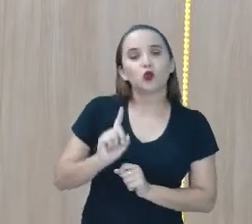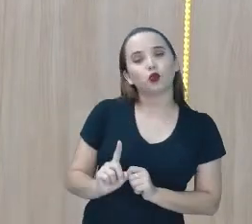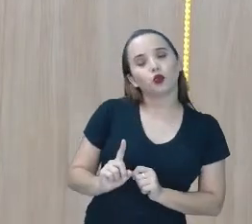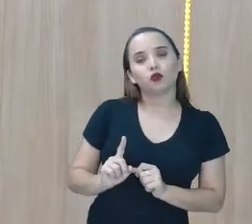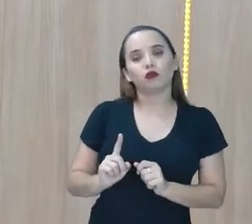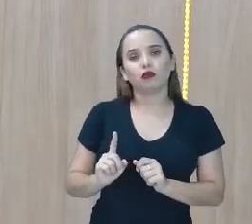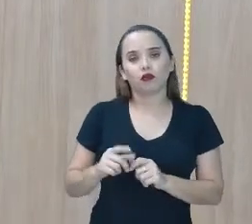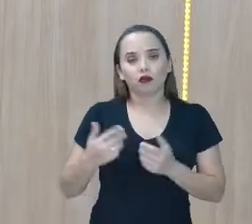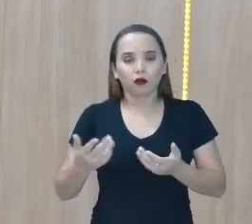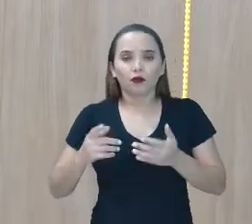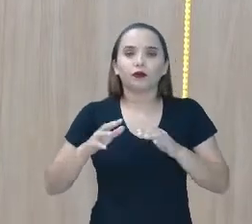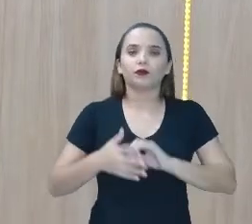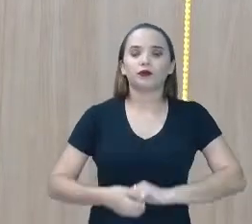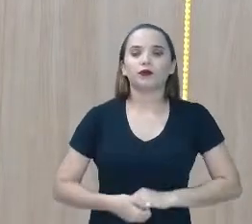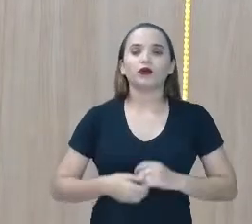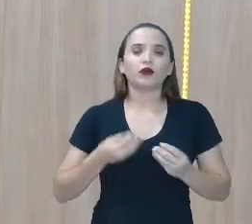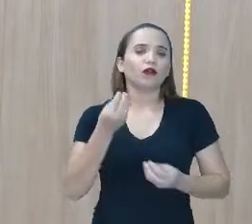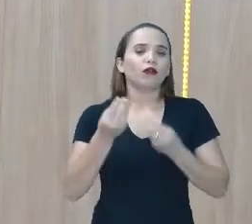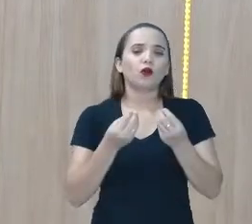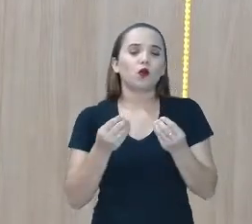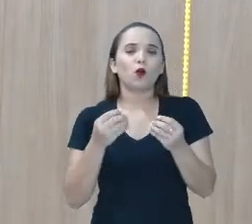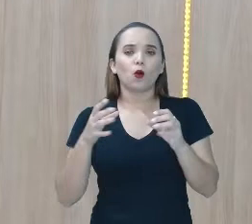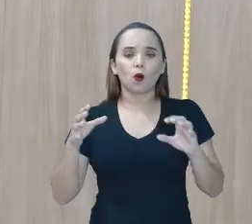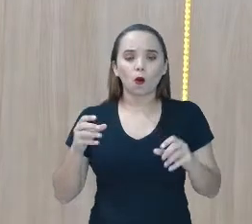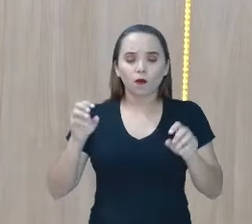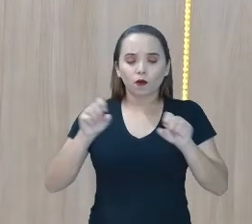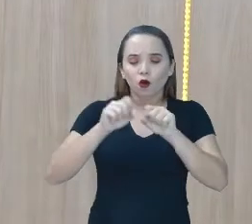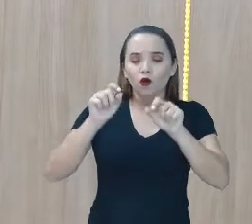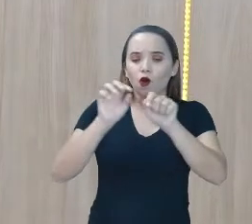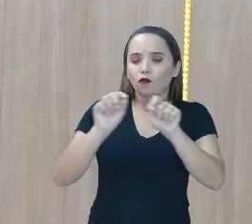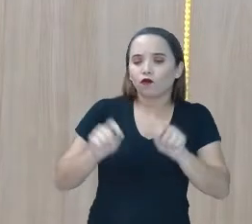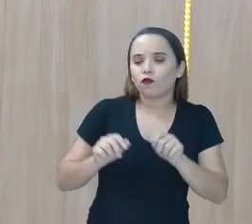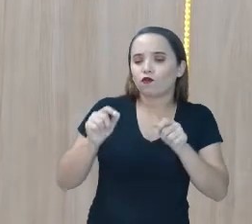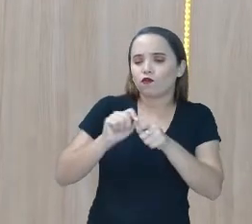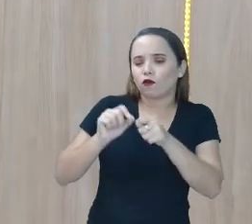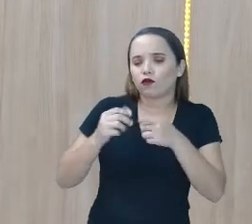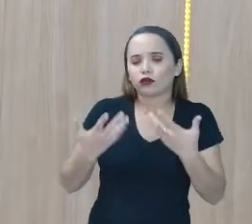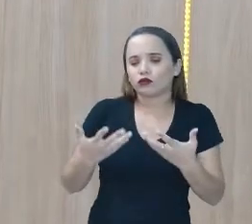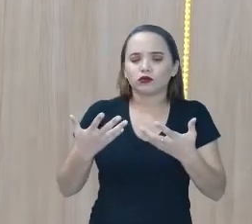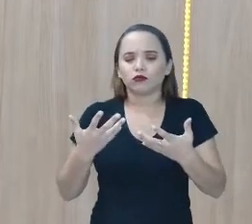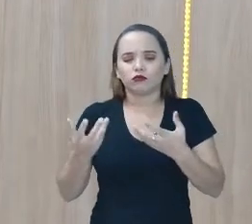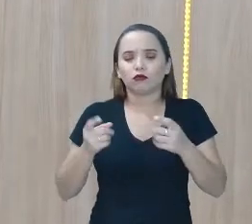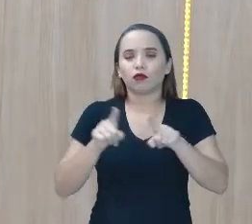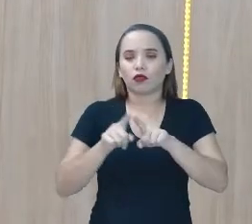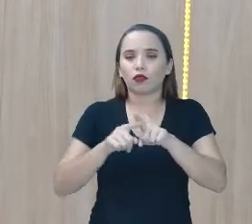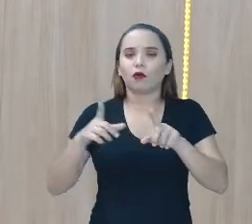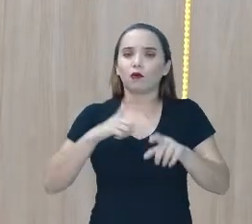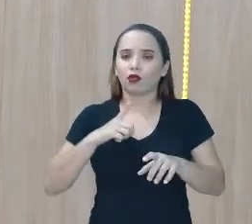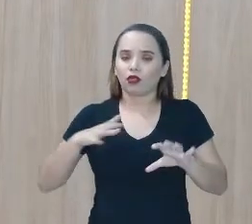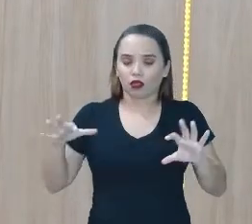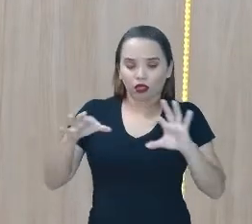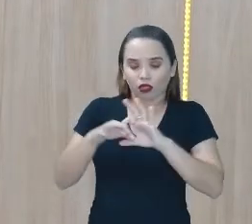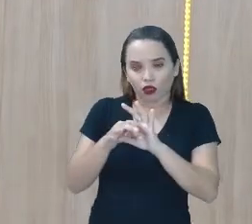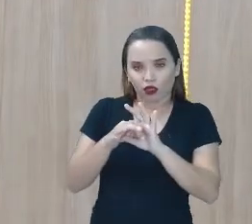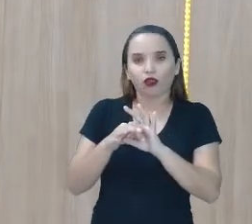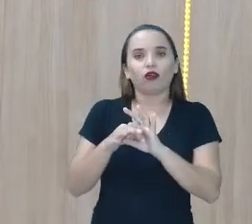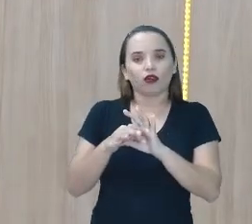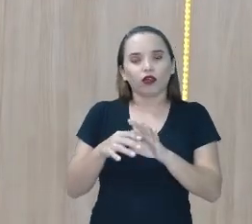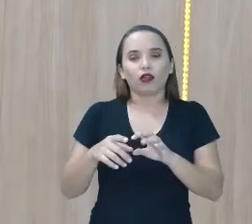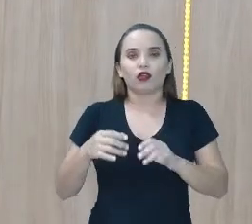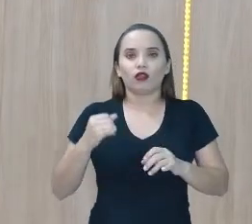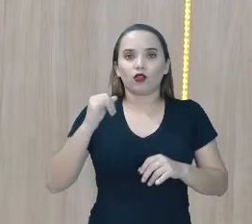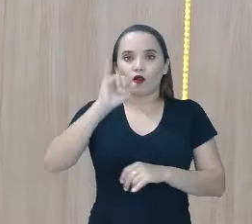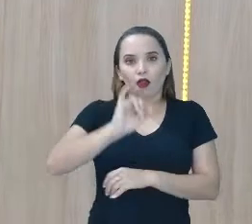partir daquela parte que compõe o seu corpo. E aí a gente também contempla nessa noção de corpo a